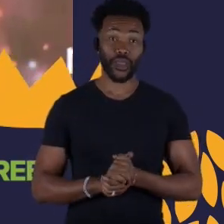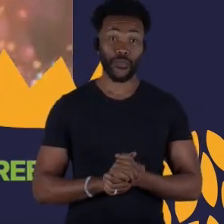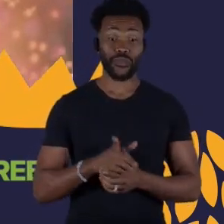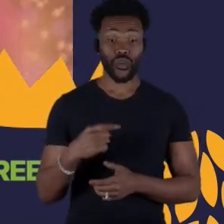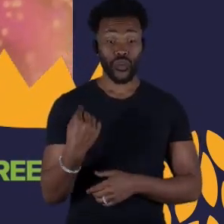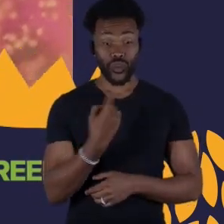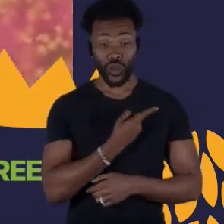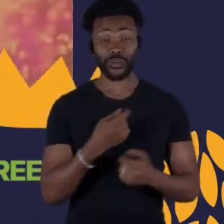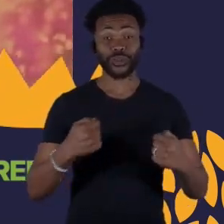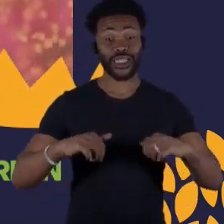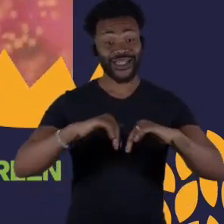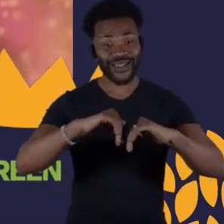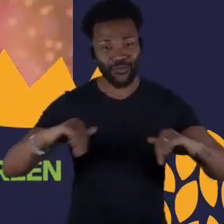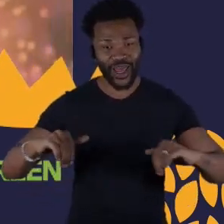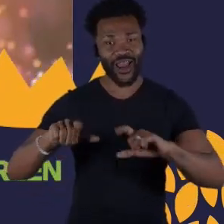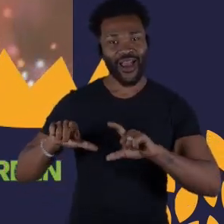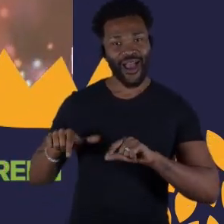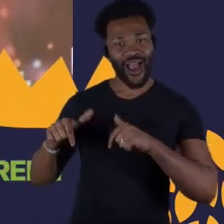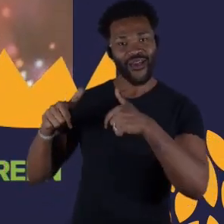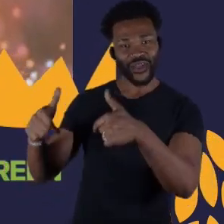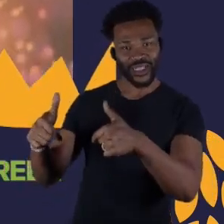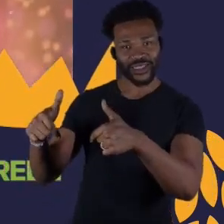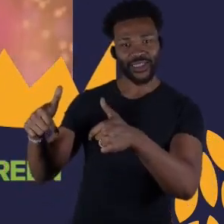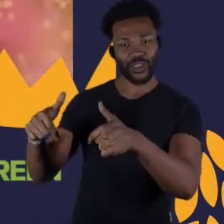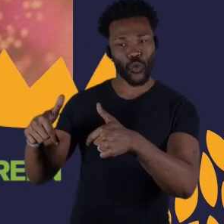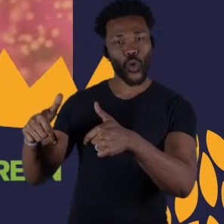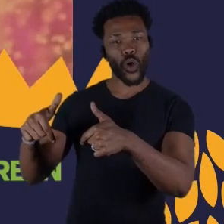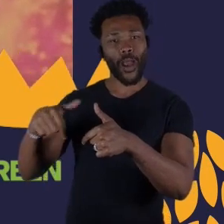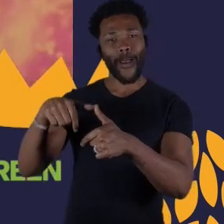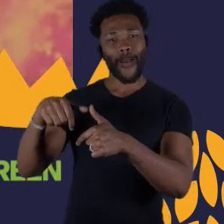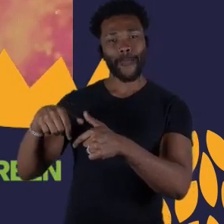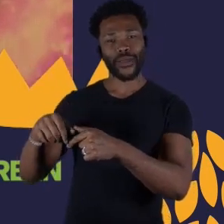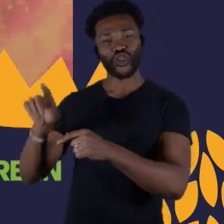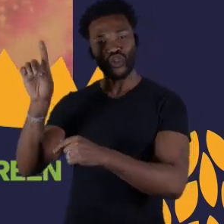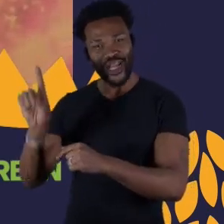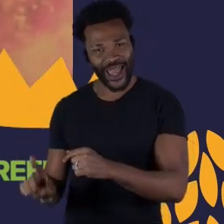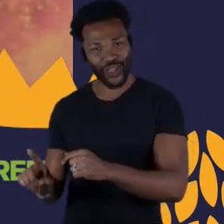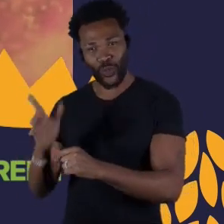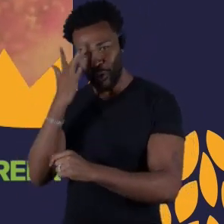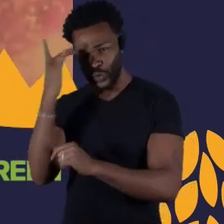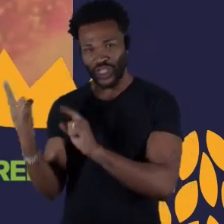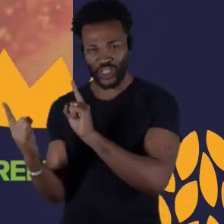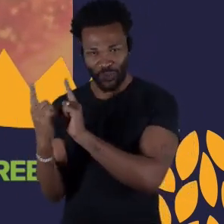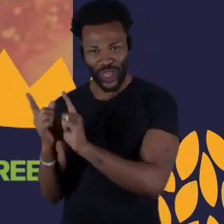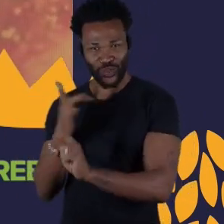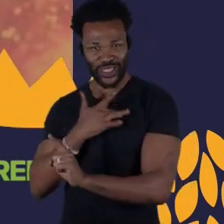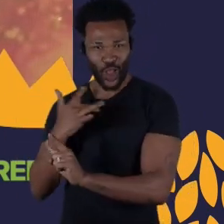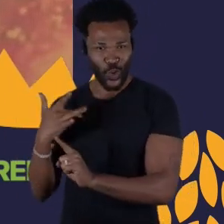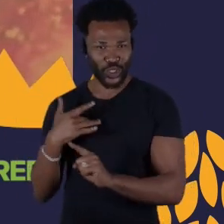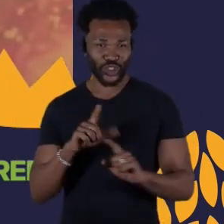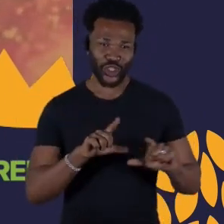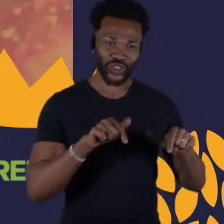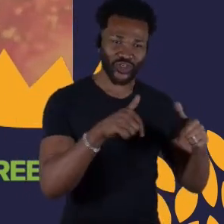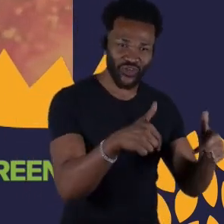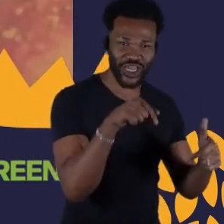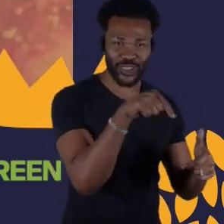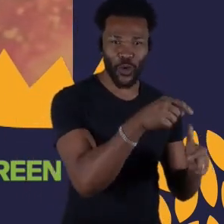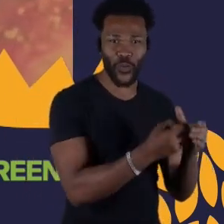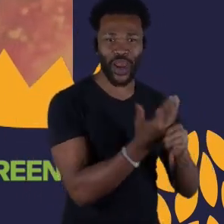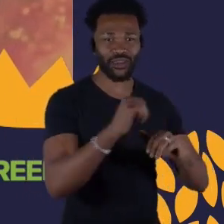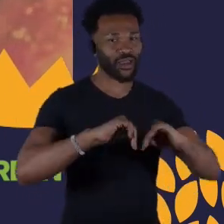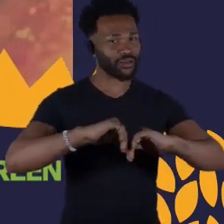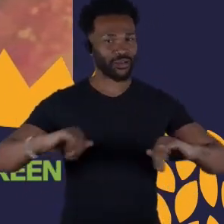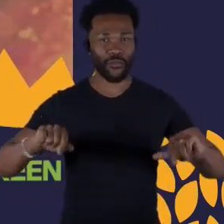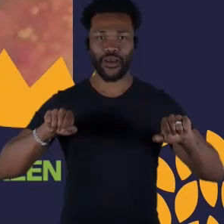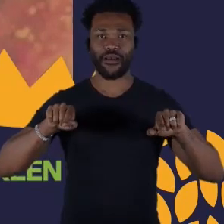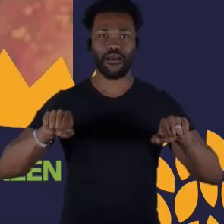que afastar ativismo pela planta de ativismo por direito dos pacientes a acessar melhores tratamentos.